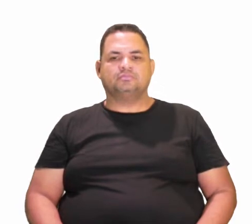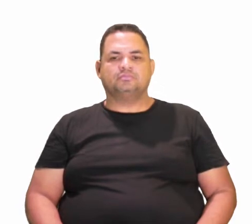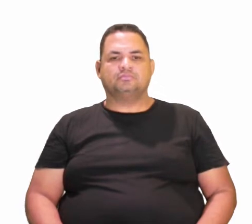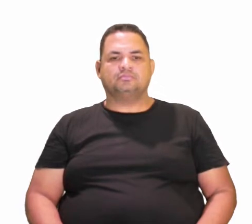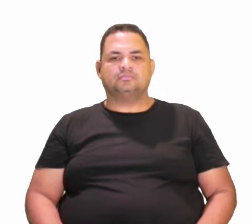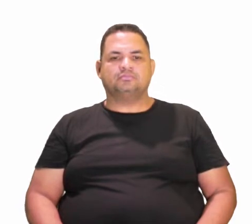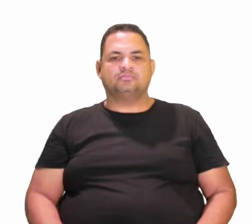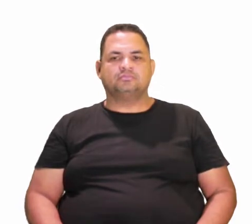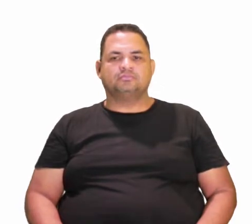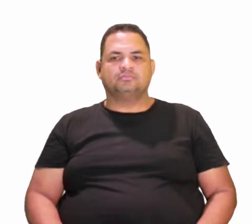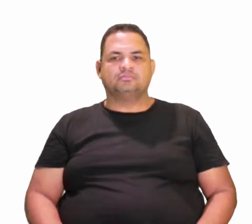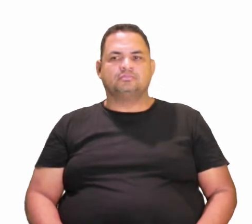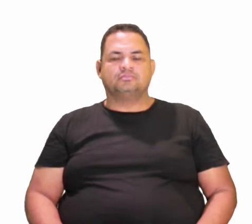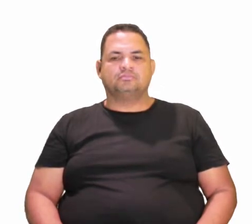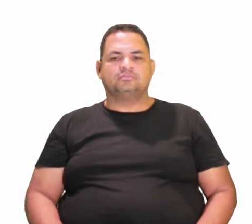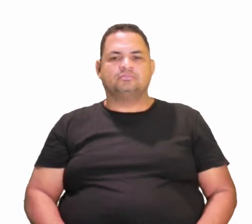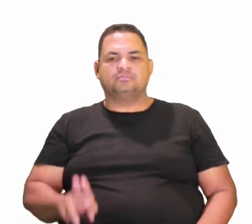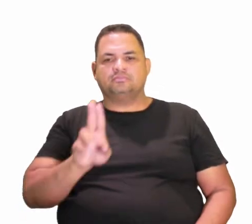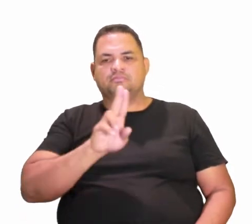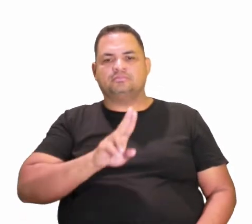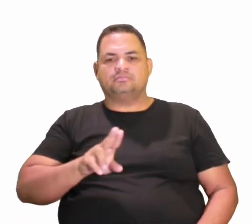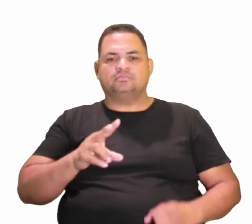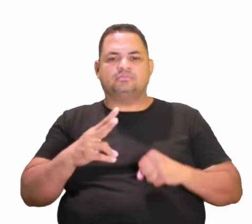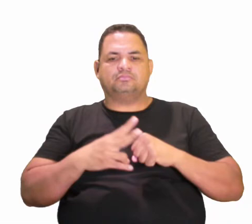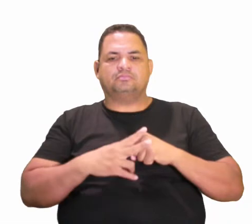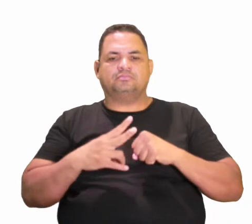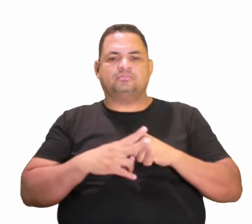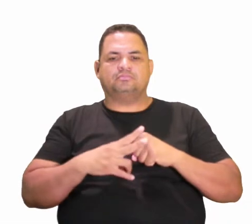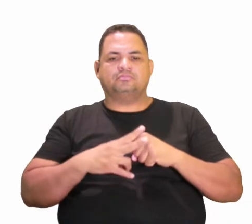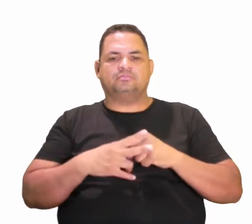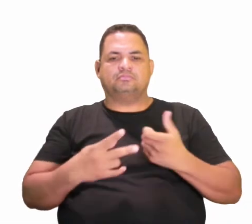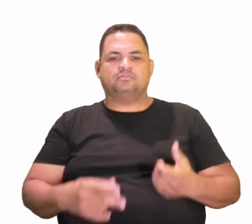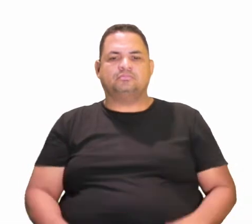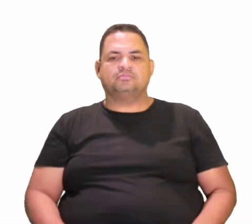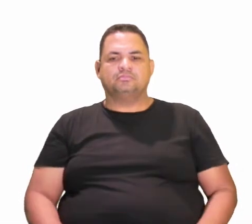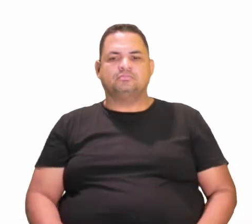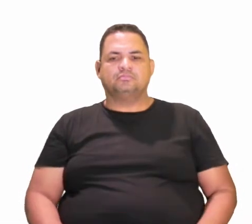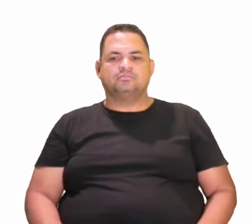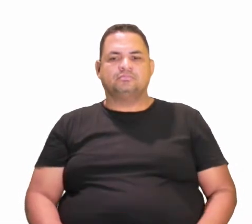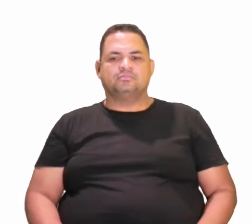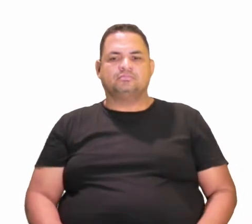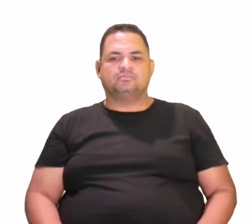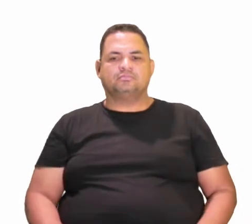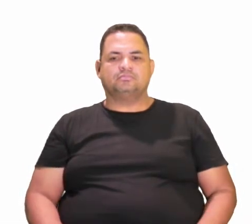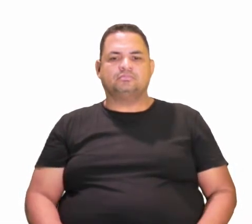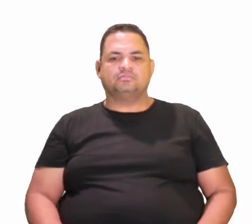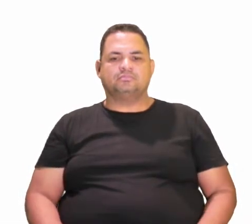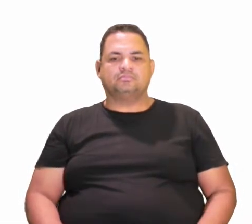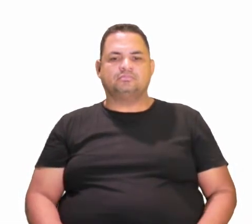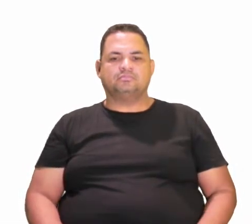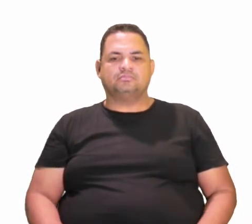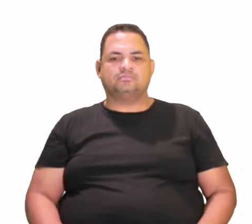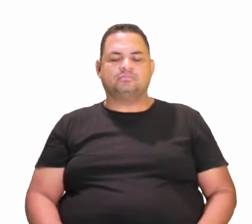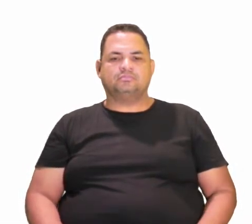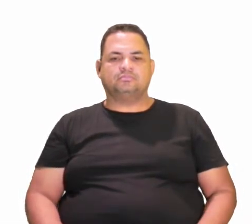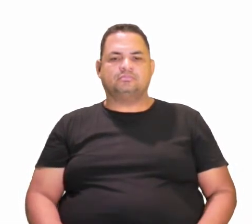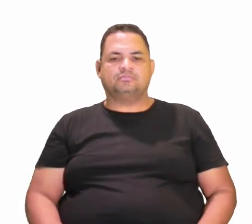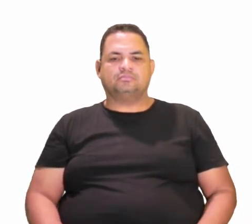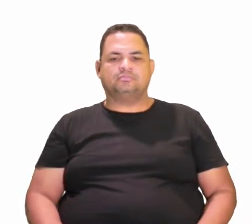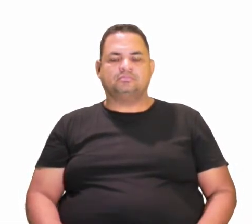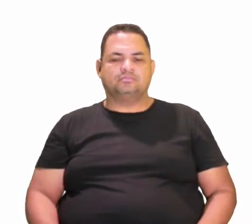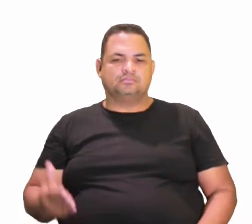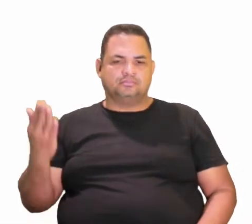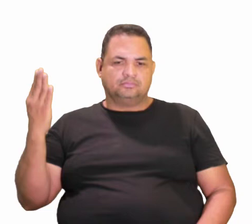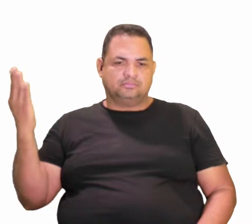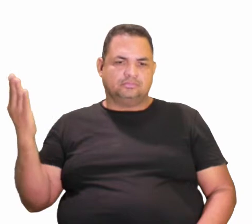beleza? E aí você vai usar o verbo to be are agora. Those are, those are. Those